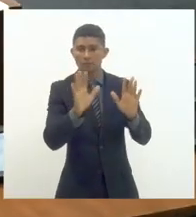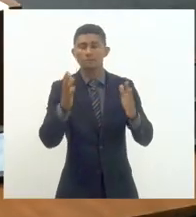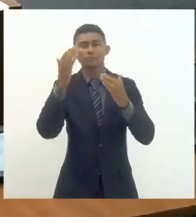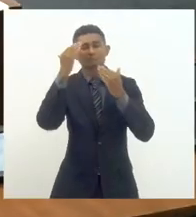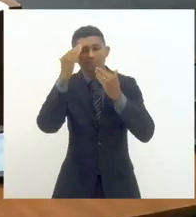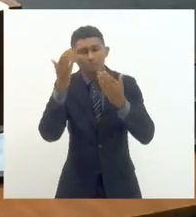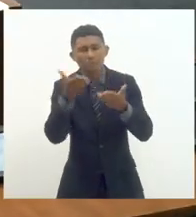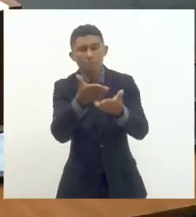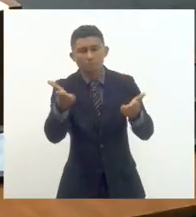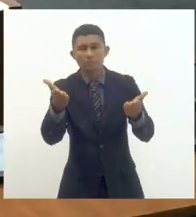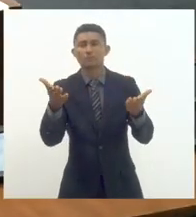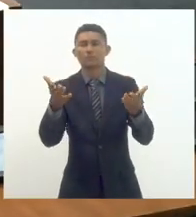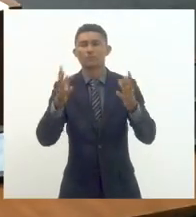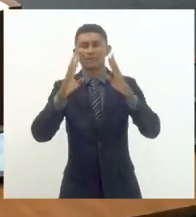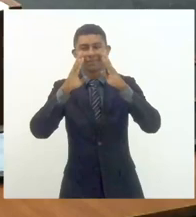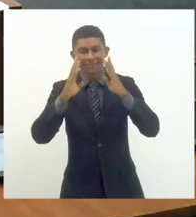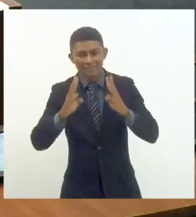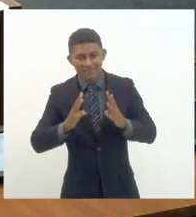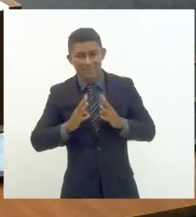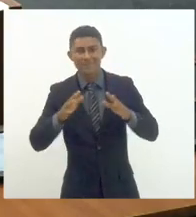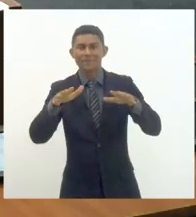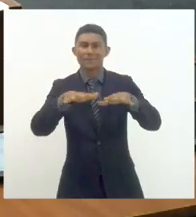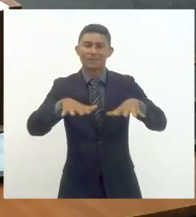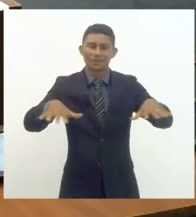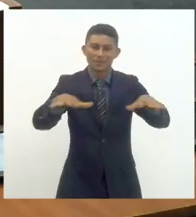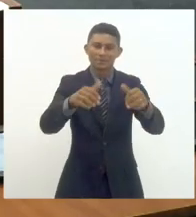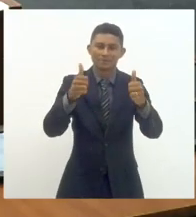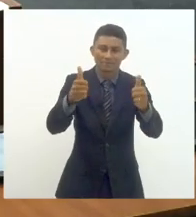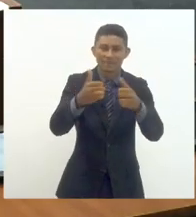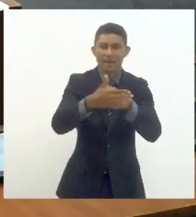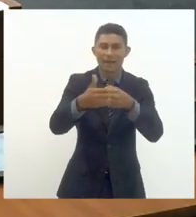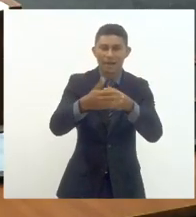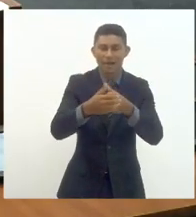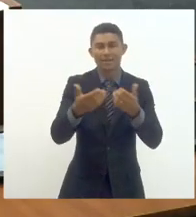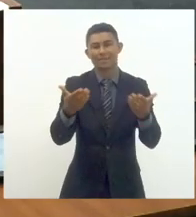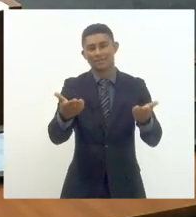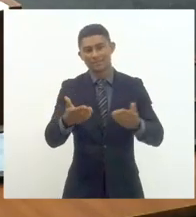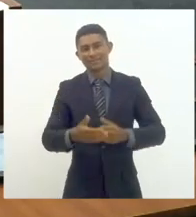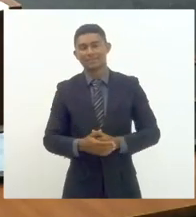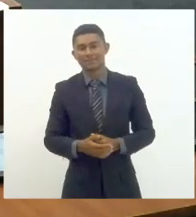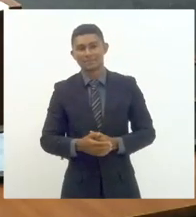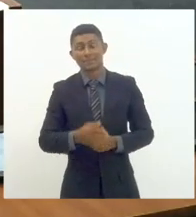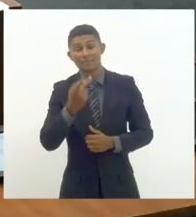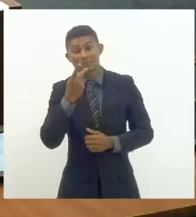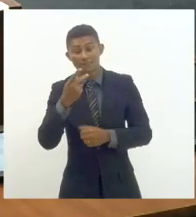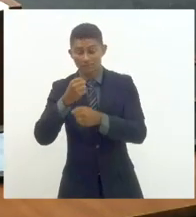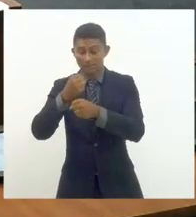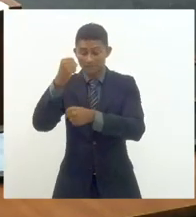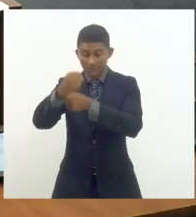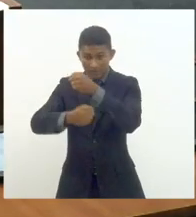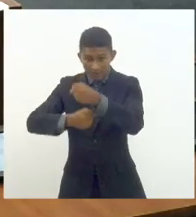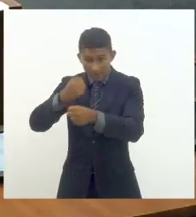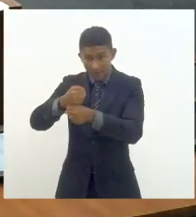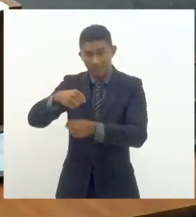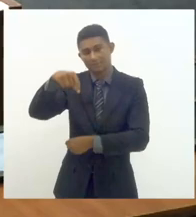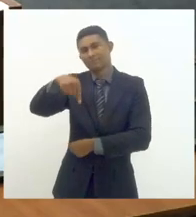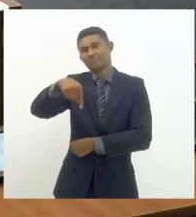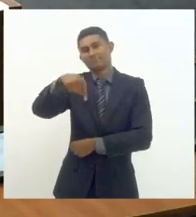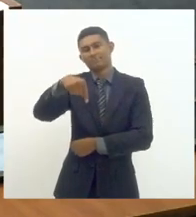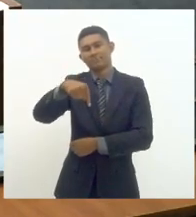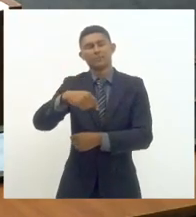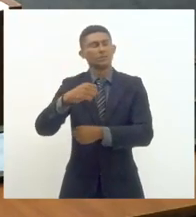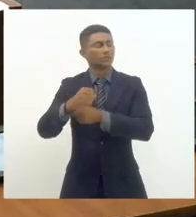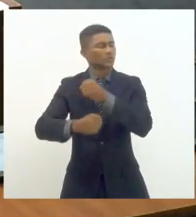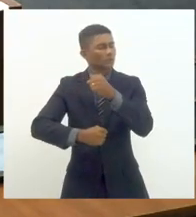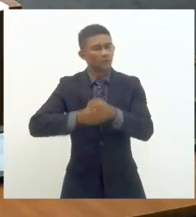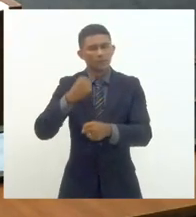o carinho e a atenção de todas e todos, dizer que esse ano foi um ano